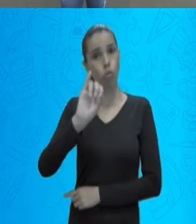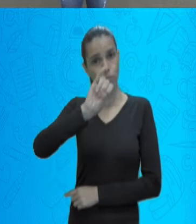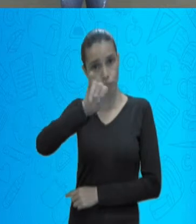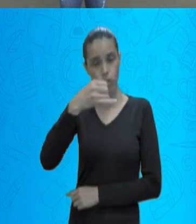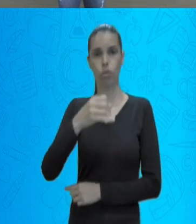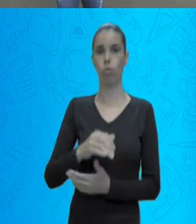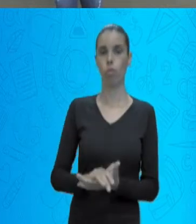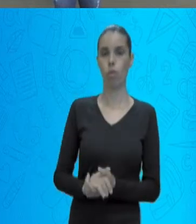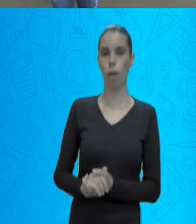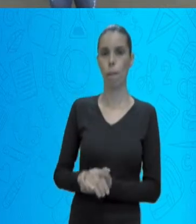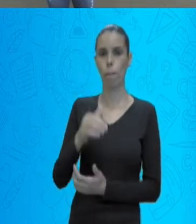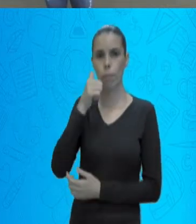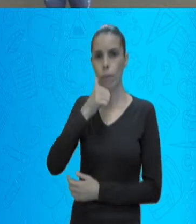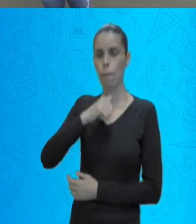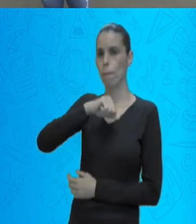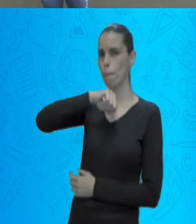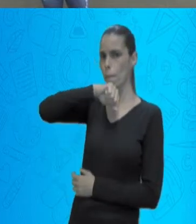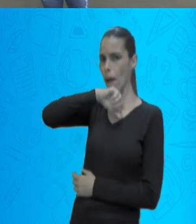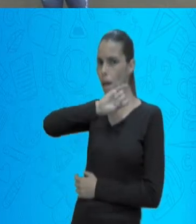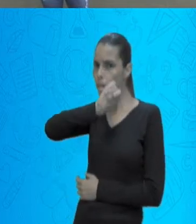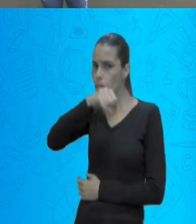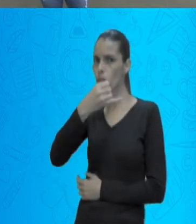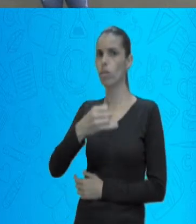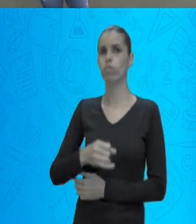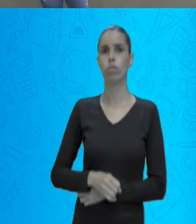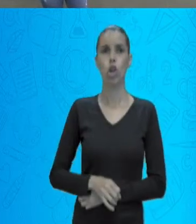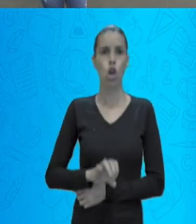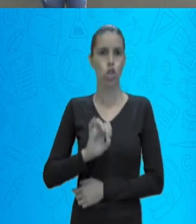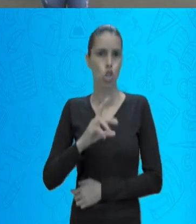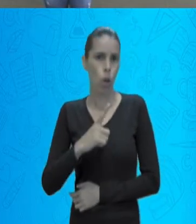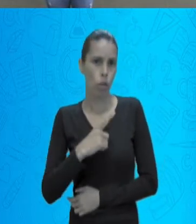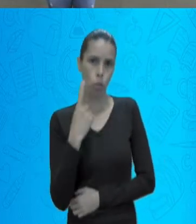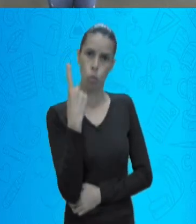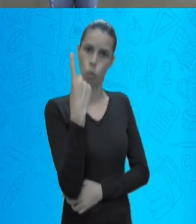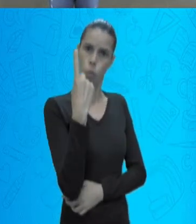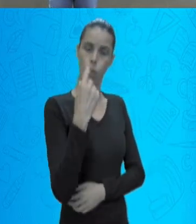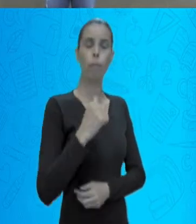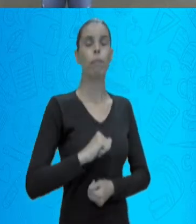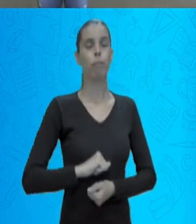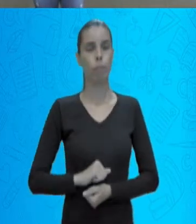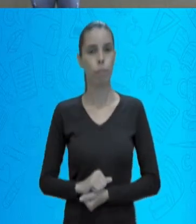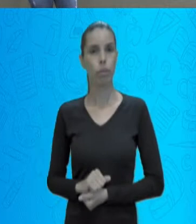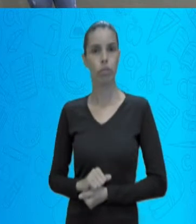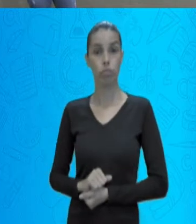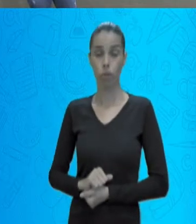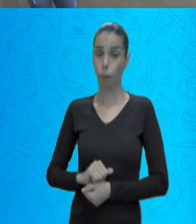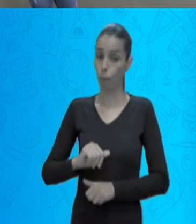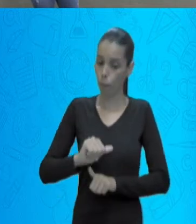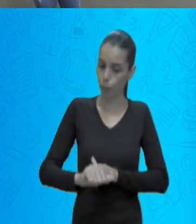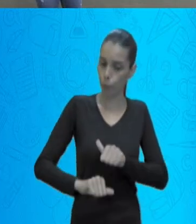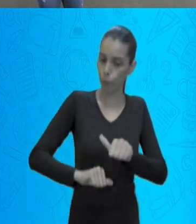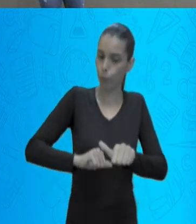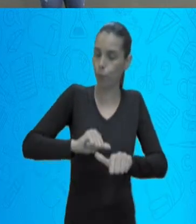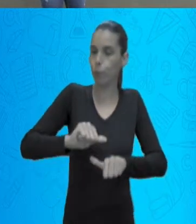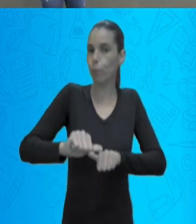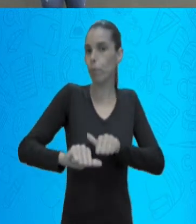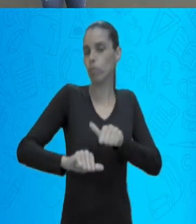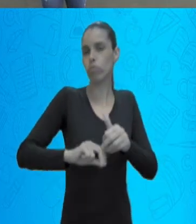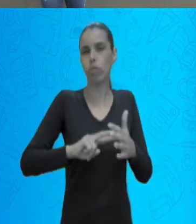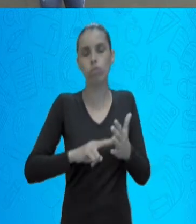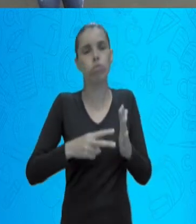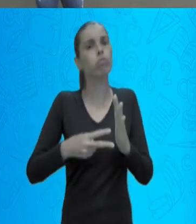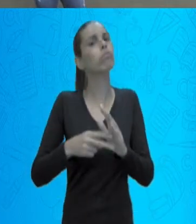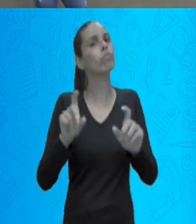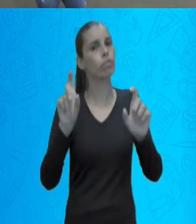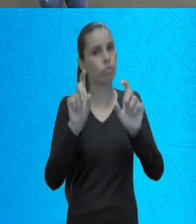mãe, só tem uma. Então, ele está querendo dizer uma outra coisa, ele não quer dizer o que esse aqui